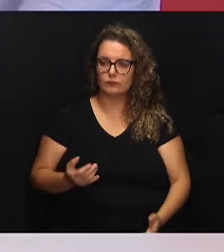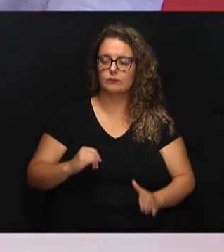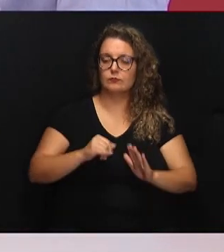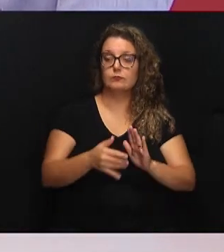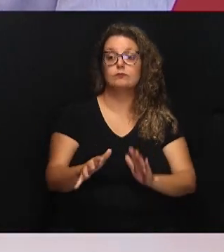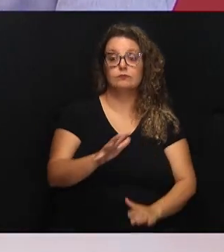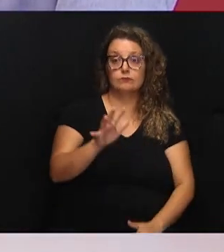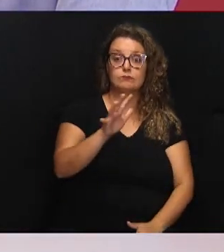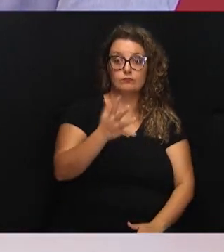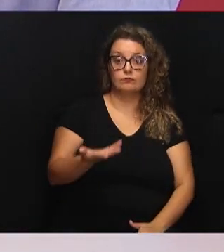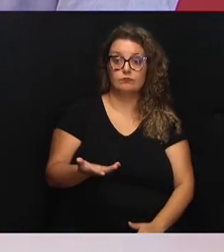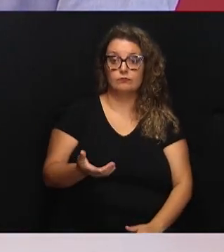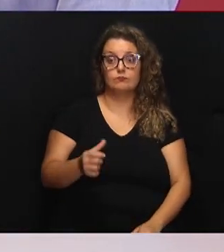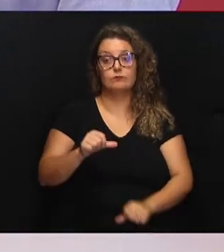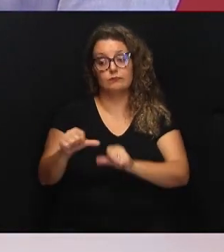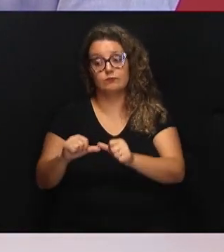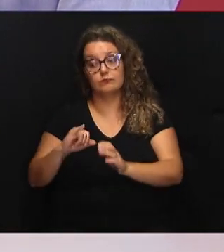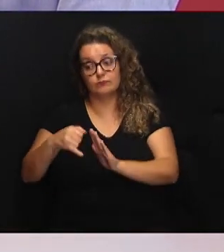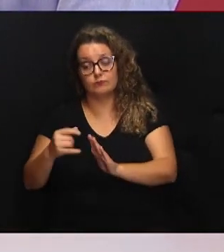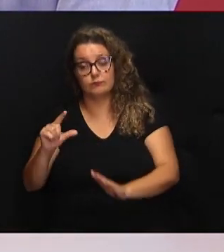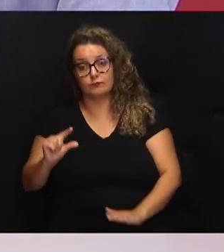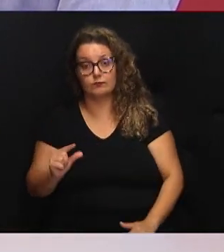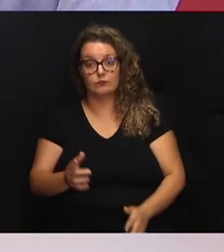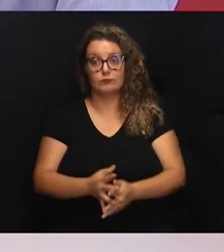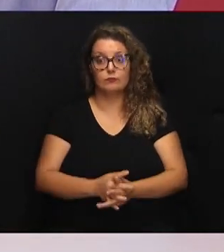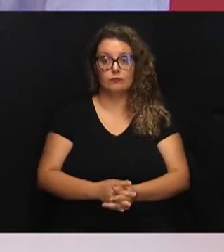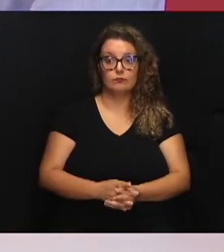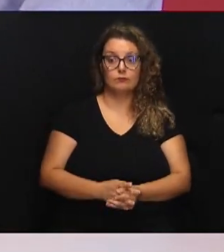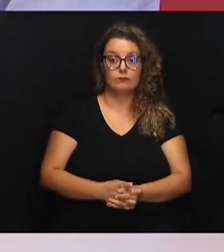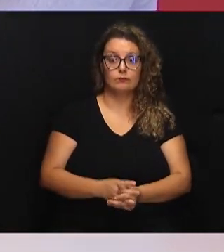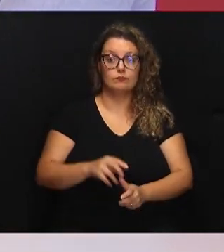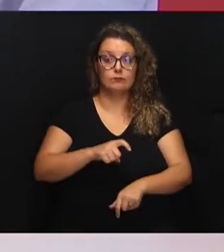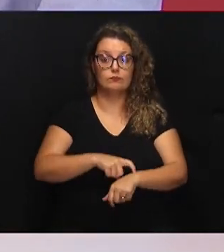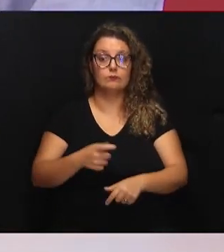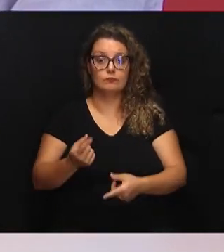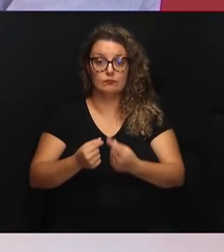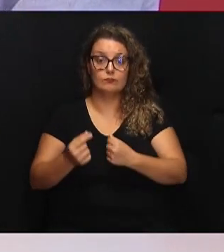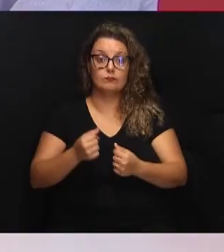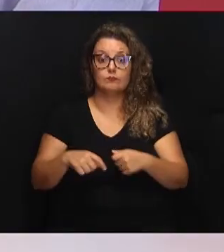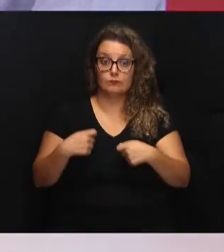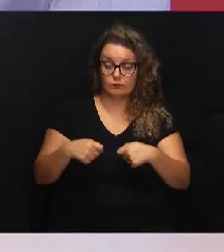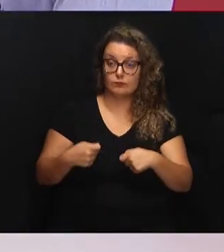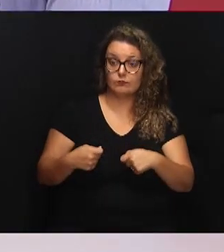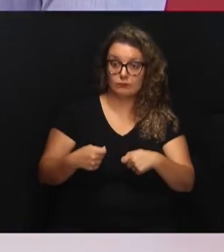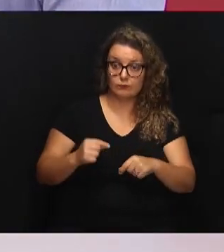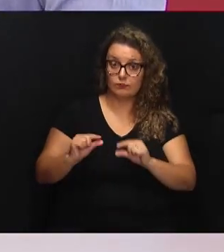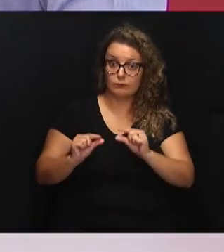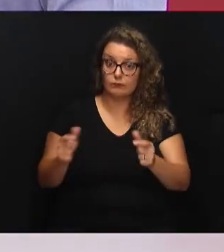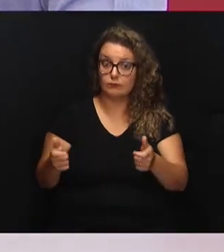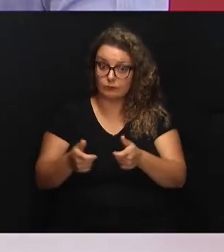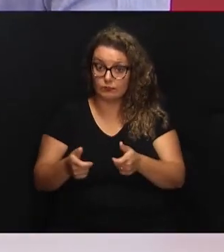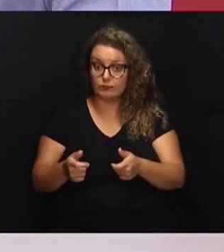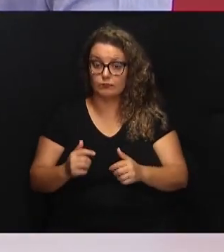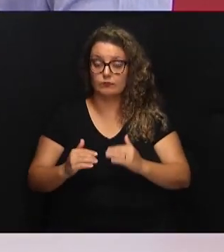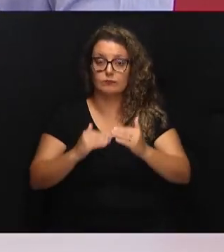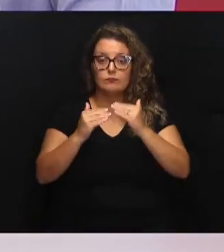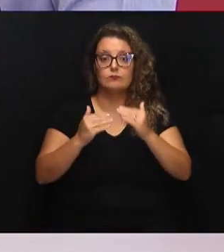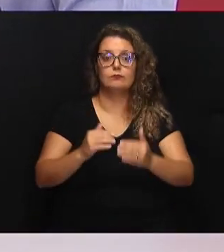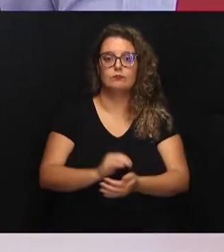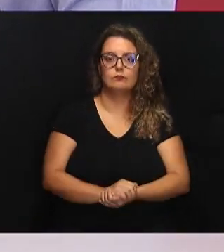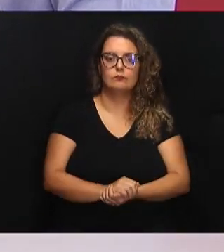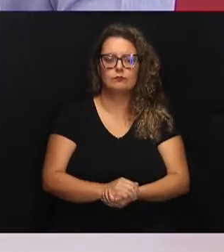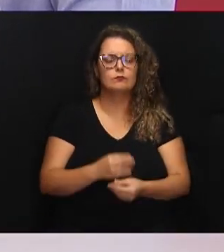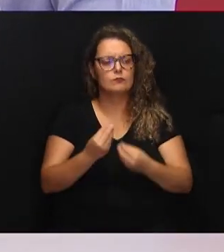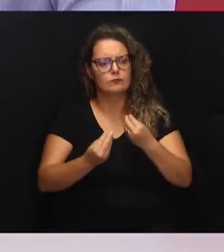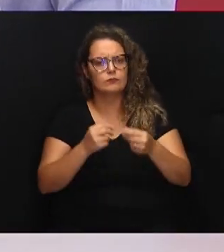alto e ir para um juro um pouco menor, né, numa situação que a economia deve ter um pouquinho menos de crescimento nesse ano. E como que a